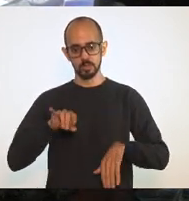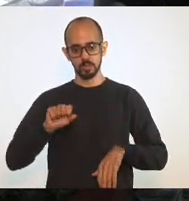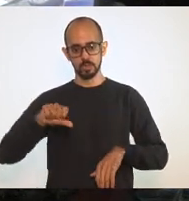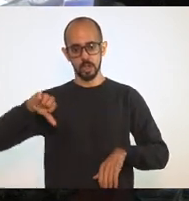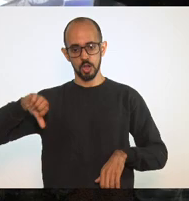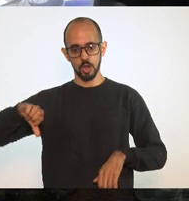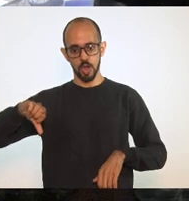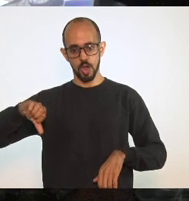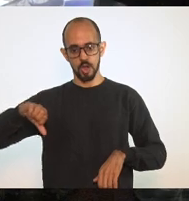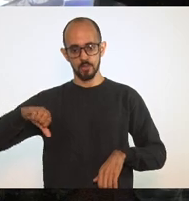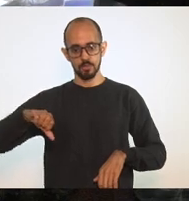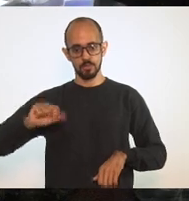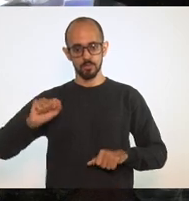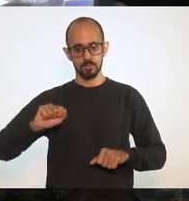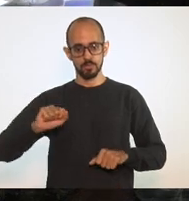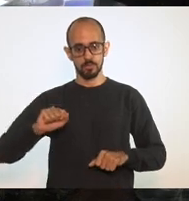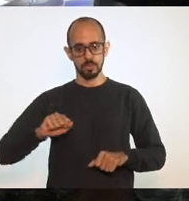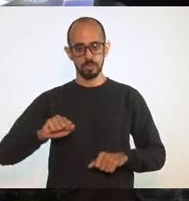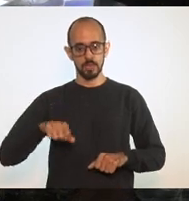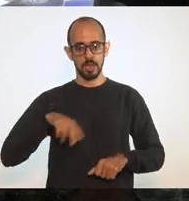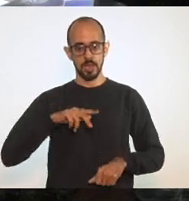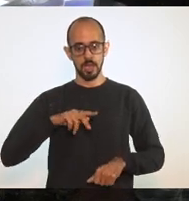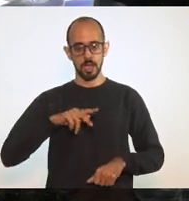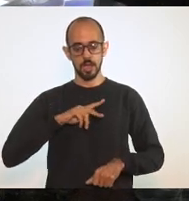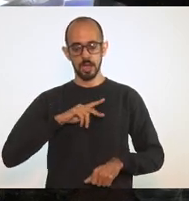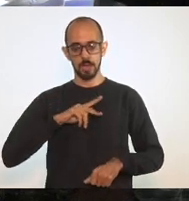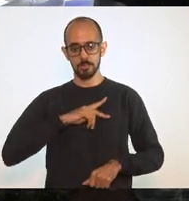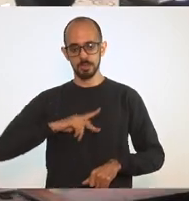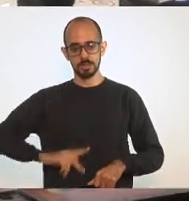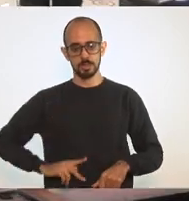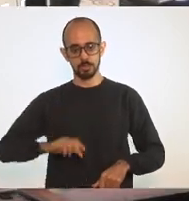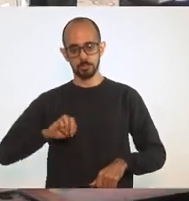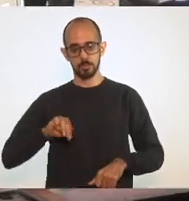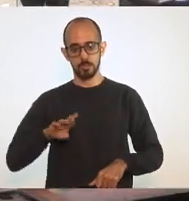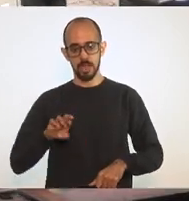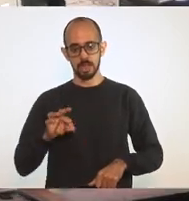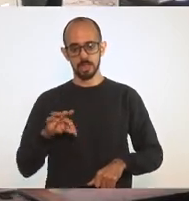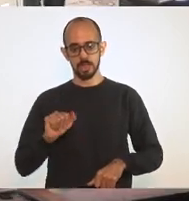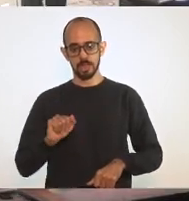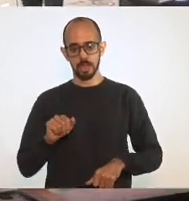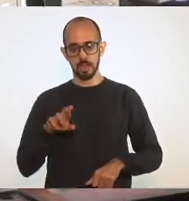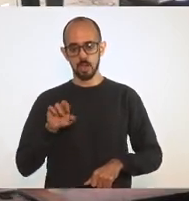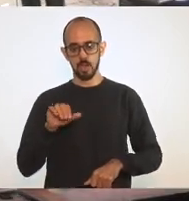a deputada Marta Rocha a fazer a leitura da ata da sessão anterior.